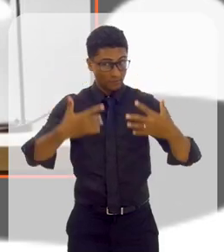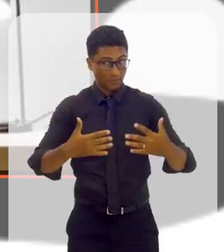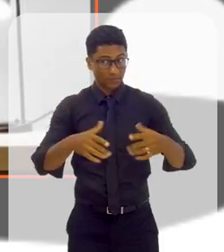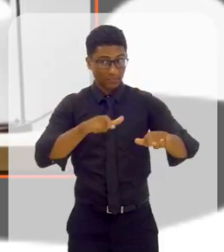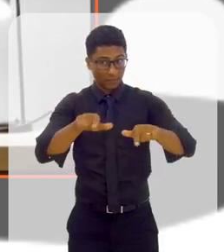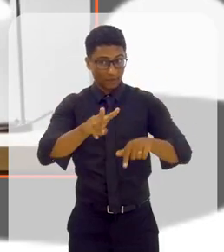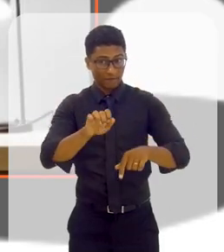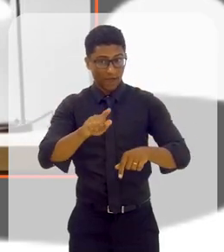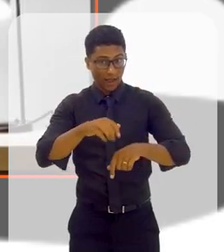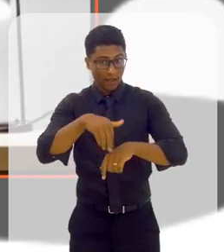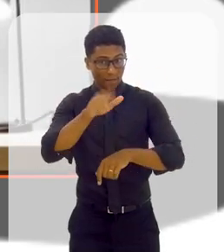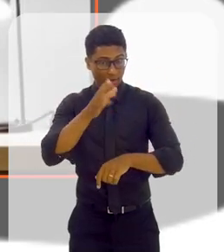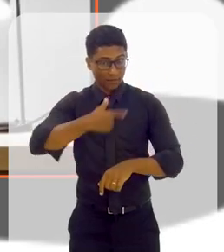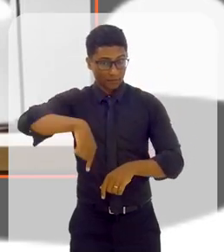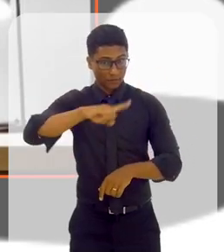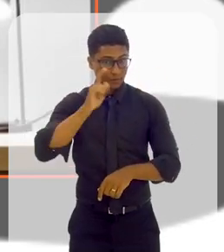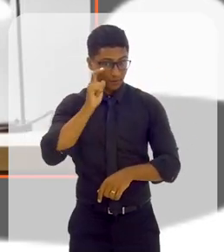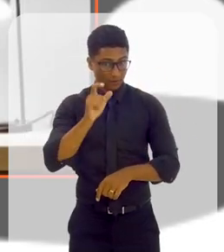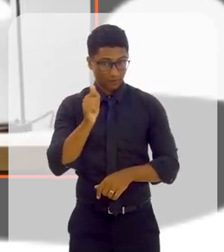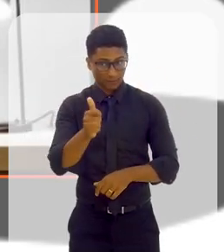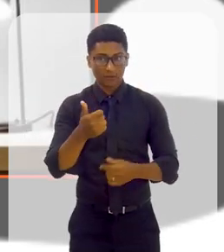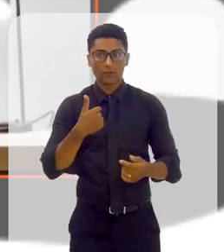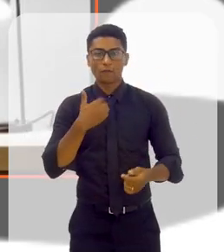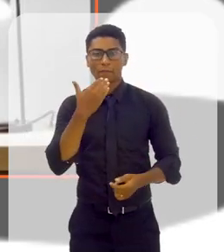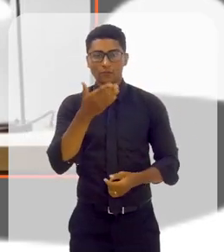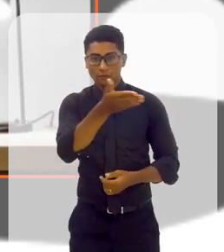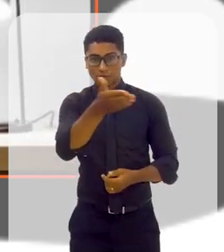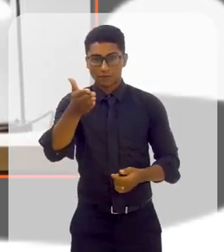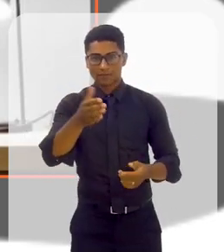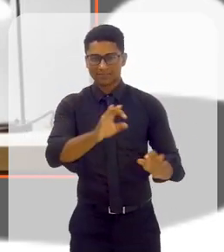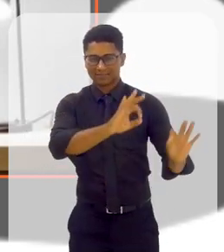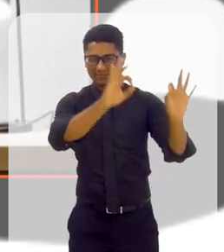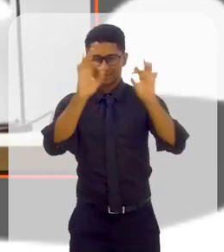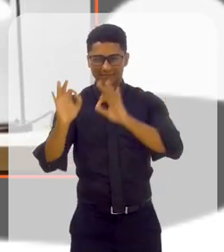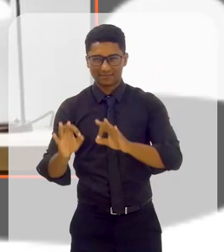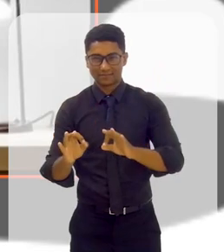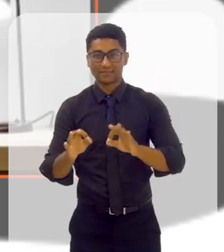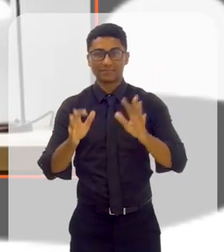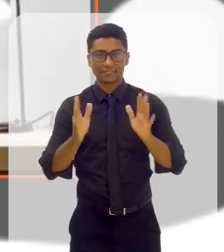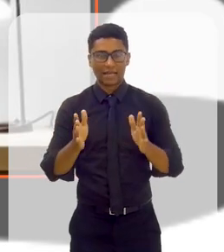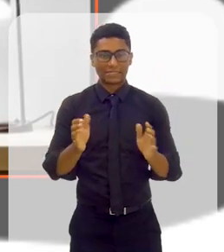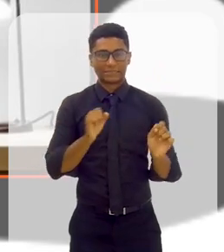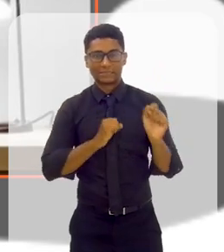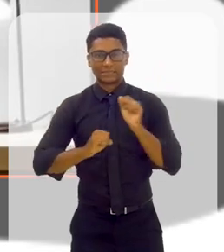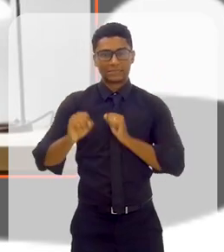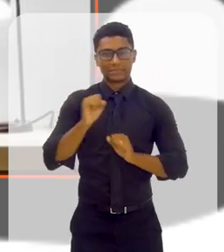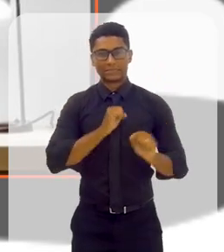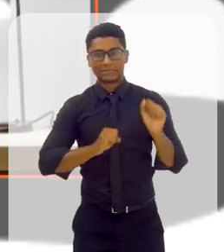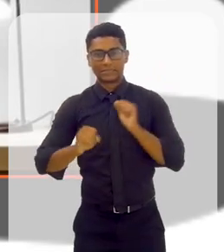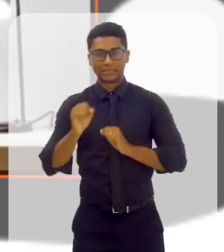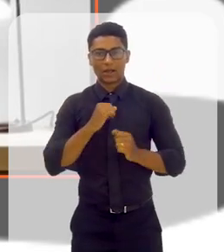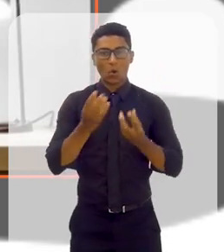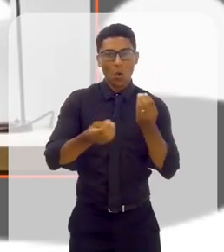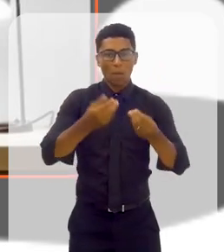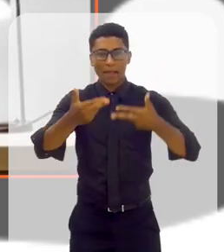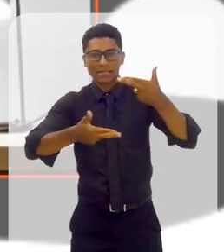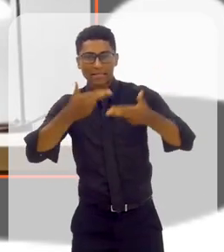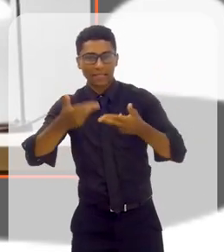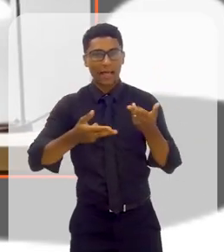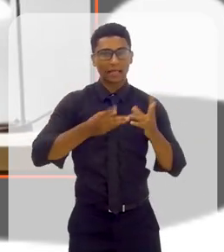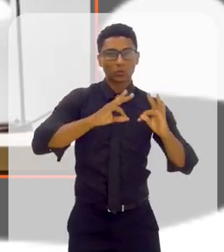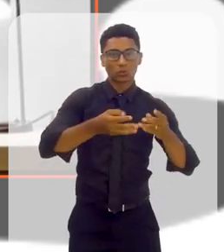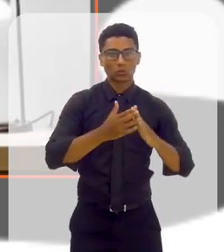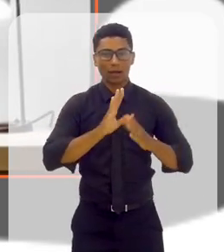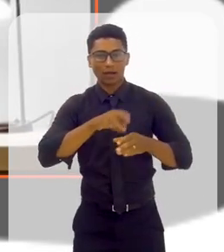nos interessa. Então, eu vou pedir ao nosso espectador, que já está aqui nervoso, né, querendo poder reciclar tudo que ele tem